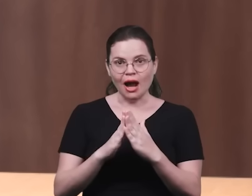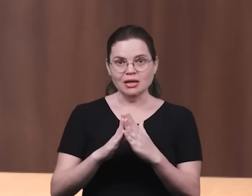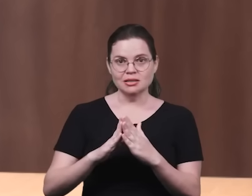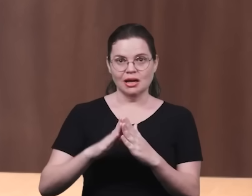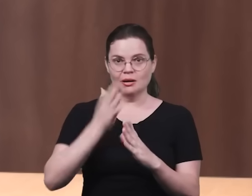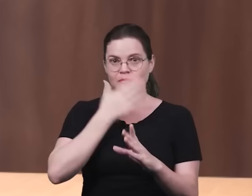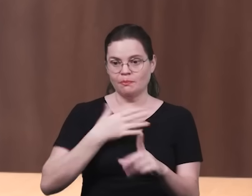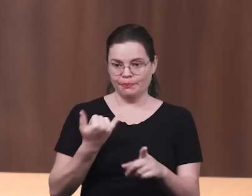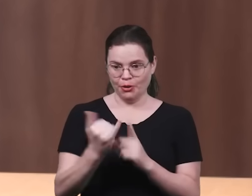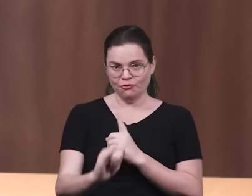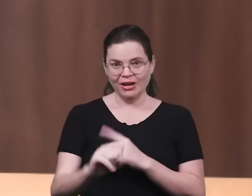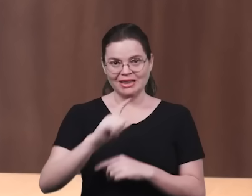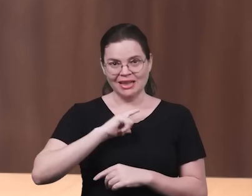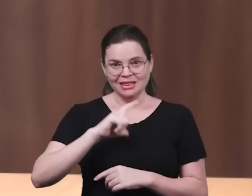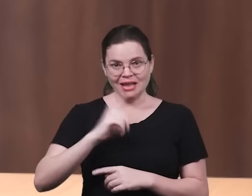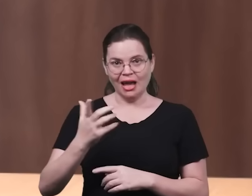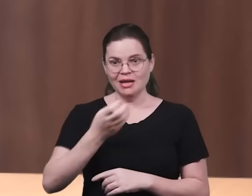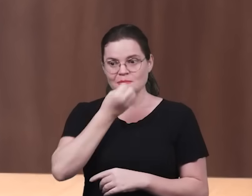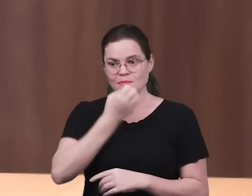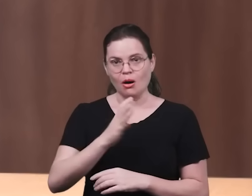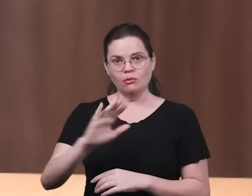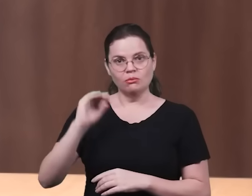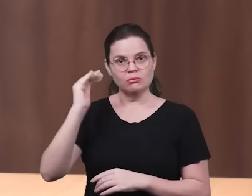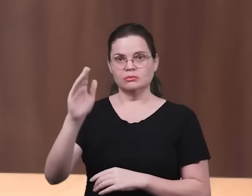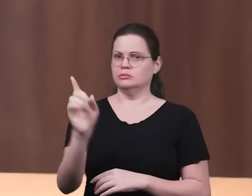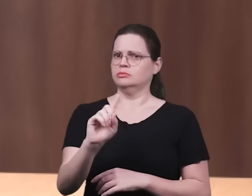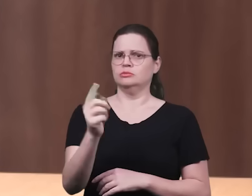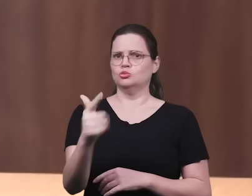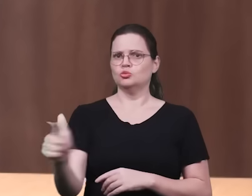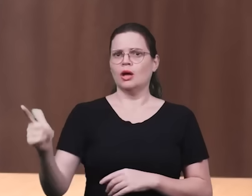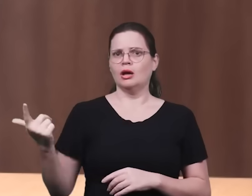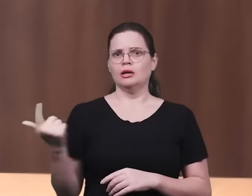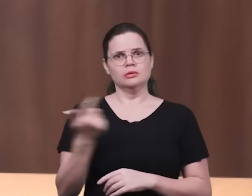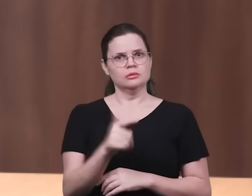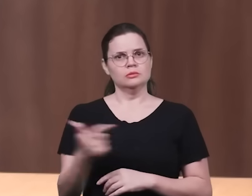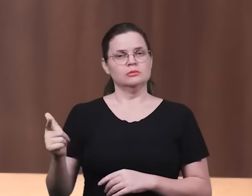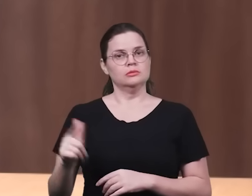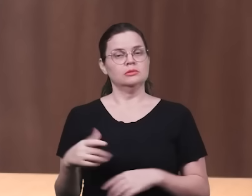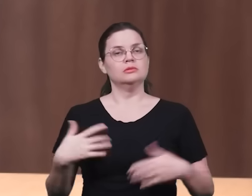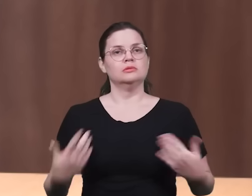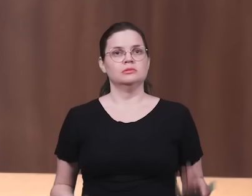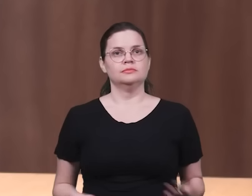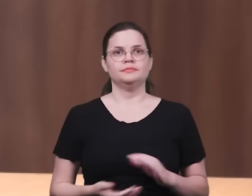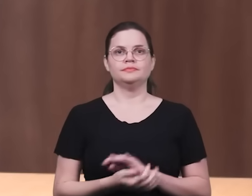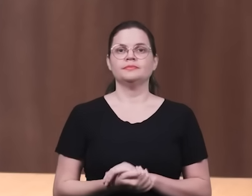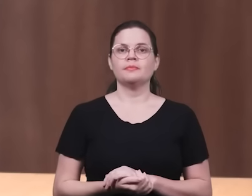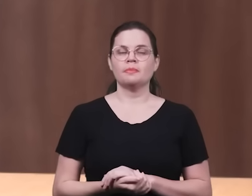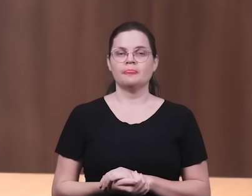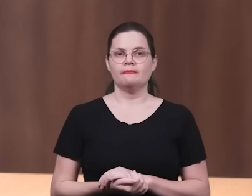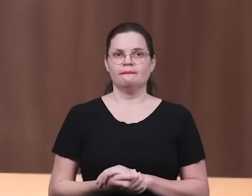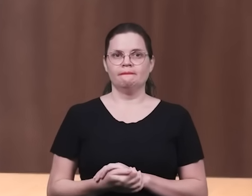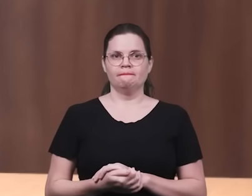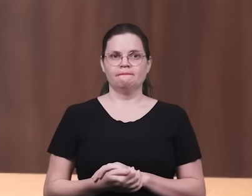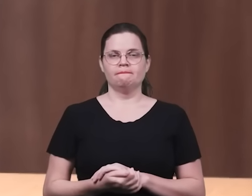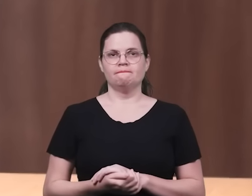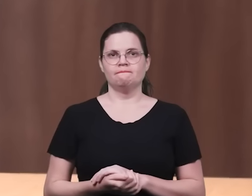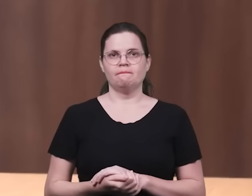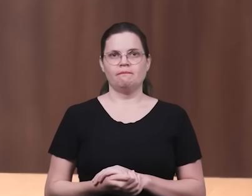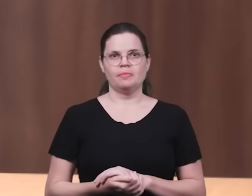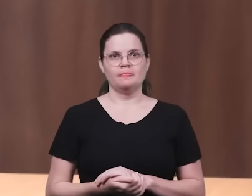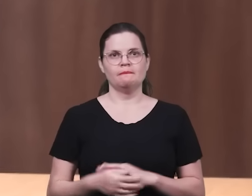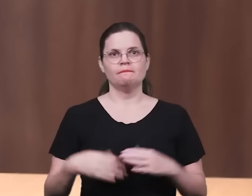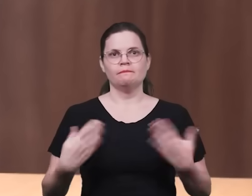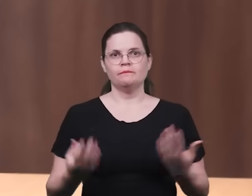Então ele começa a expor. É bom que ele confira aquilo que vem de